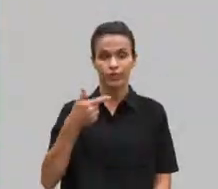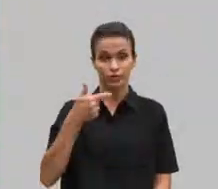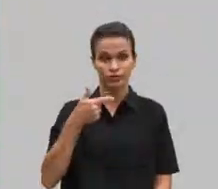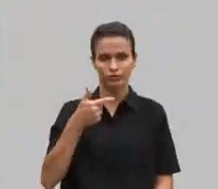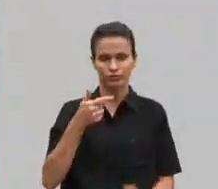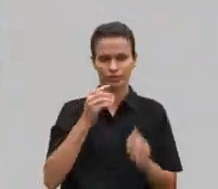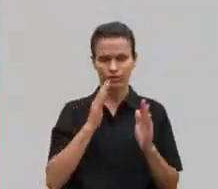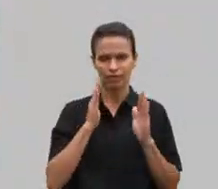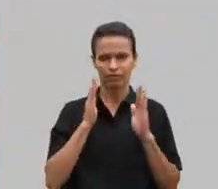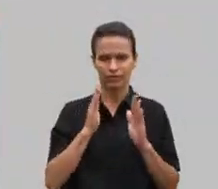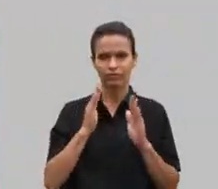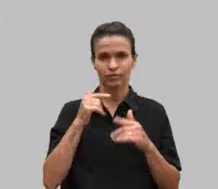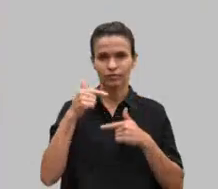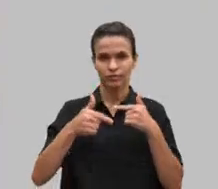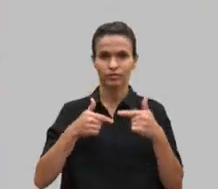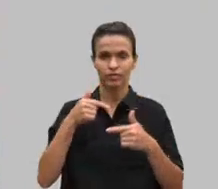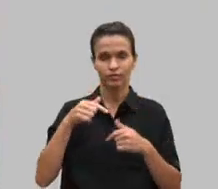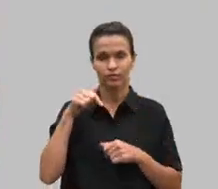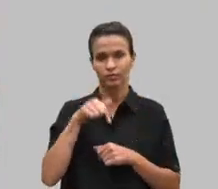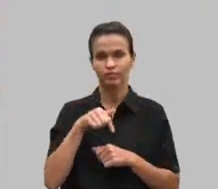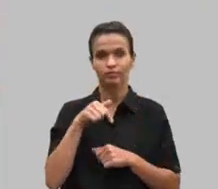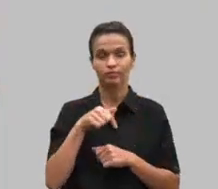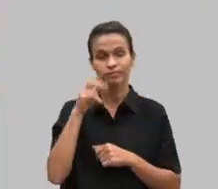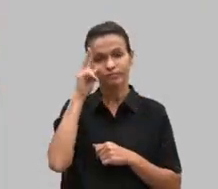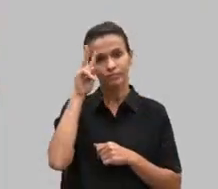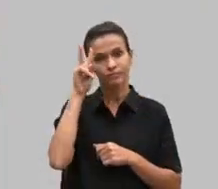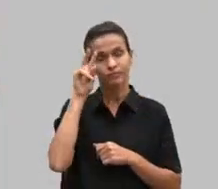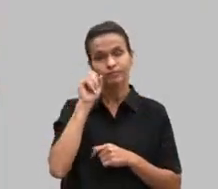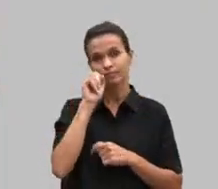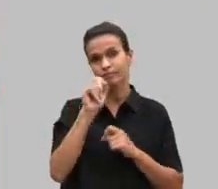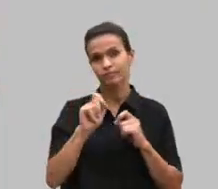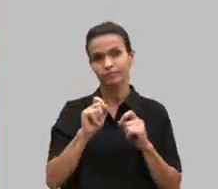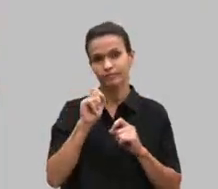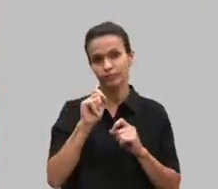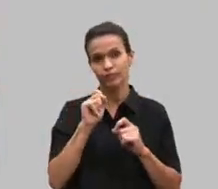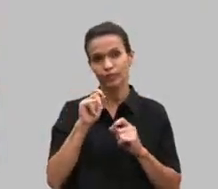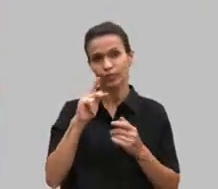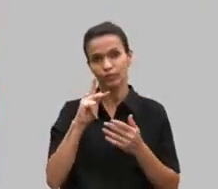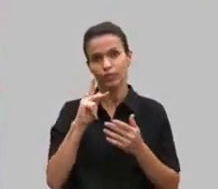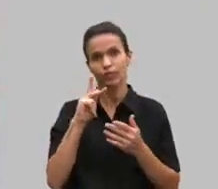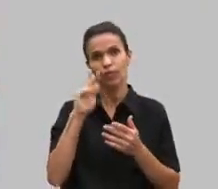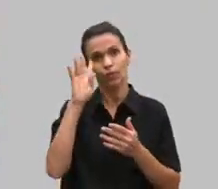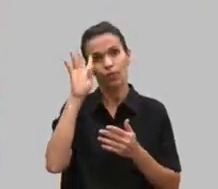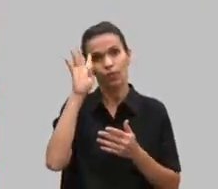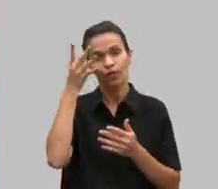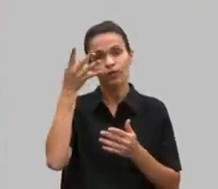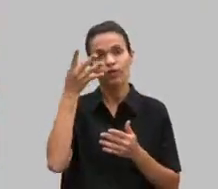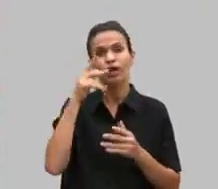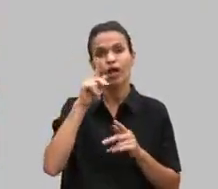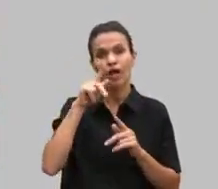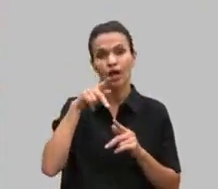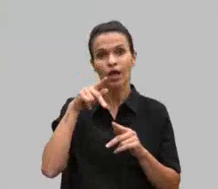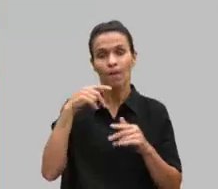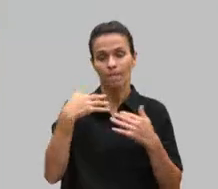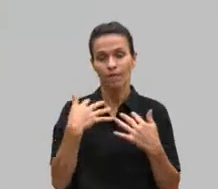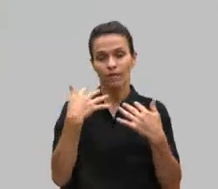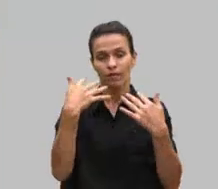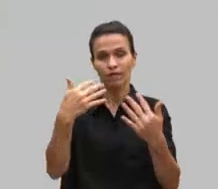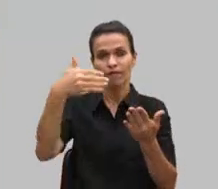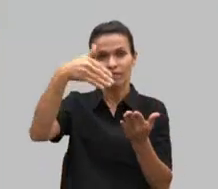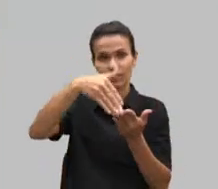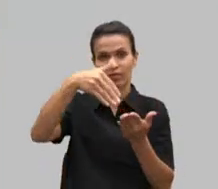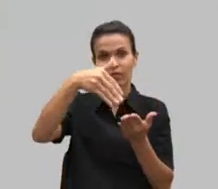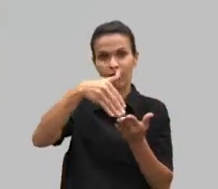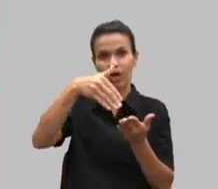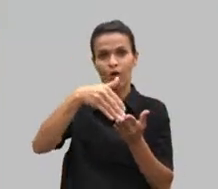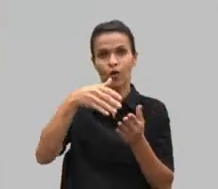desses trabalhos aqui lembrando que o que acontece é a plenária final né do Parlamento jovem